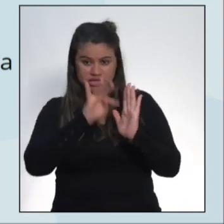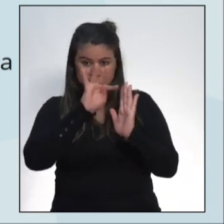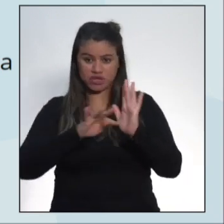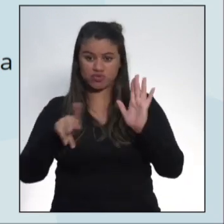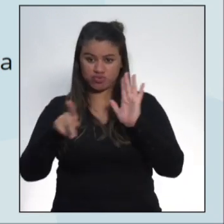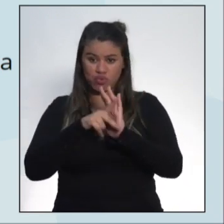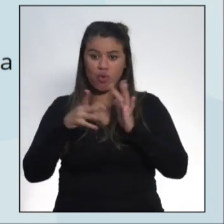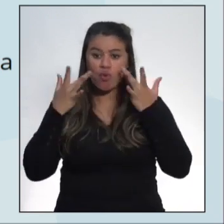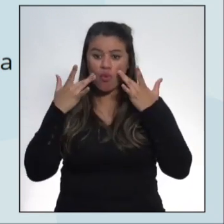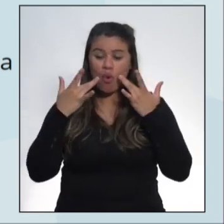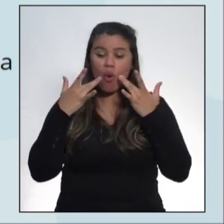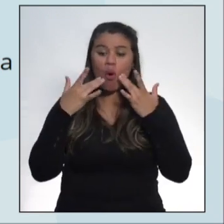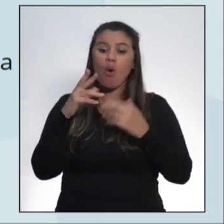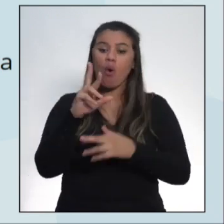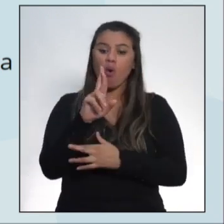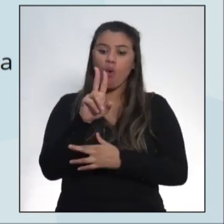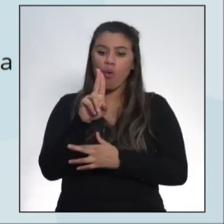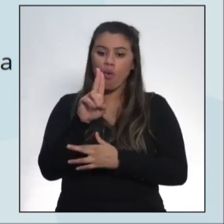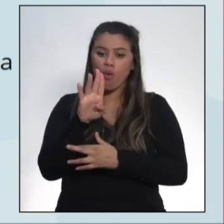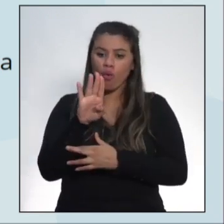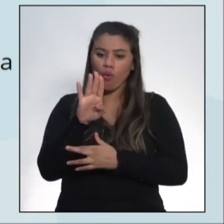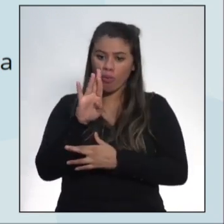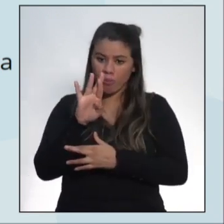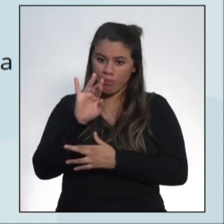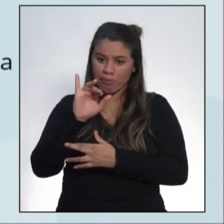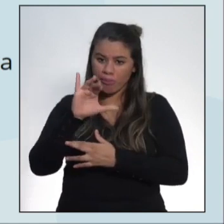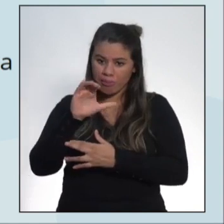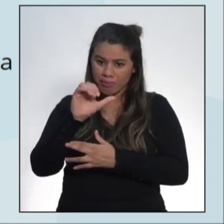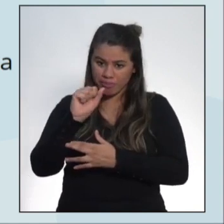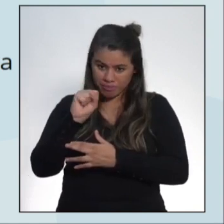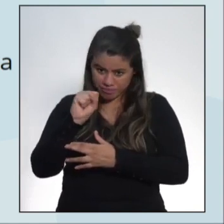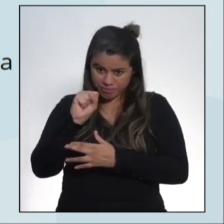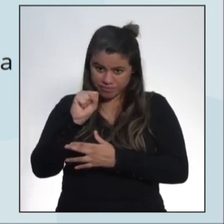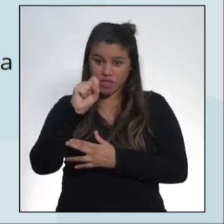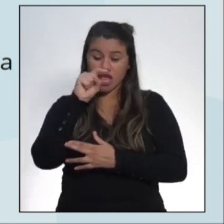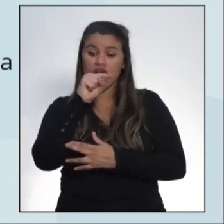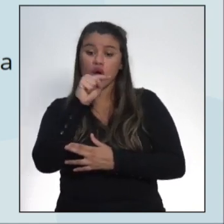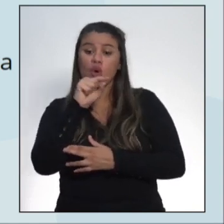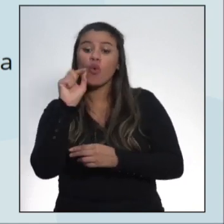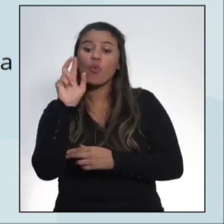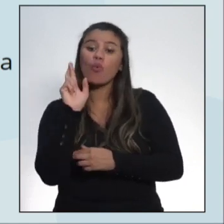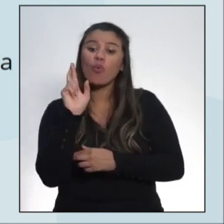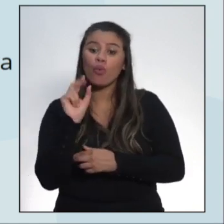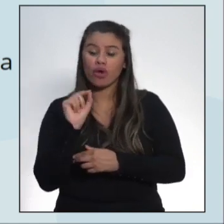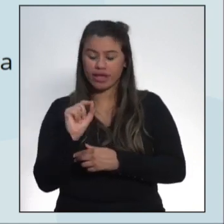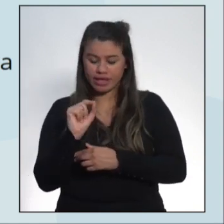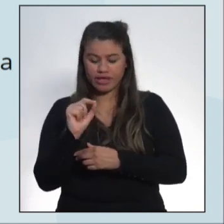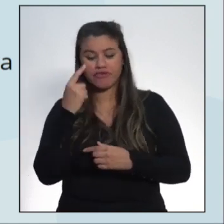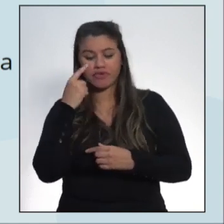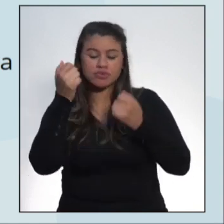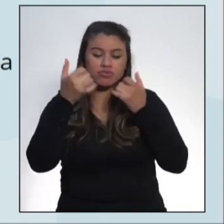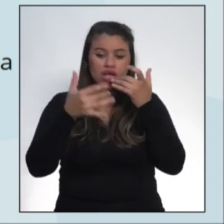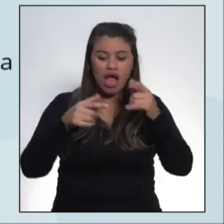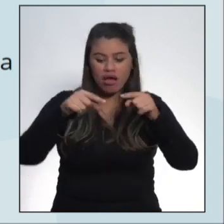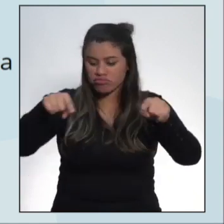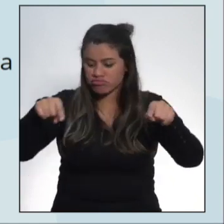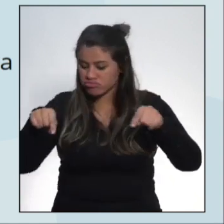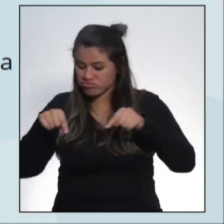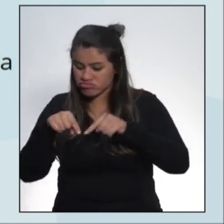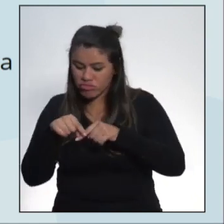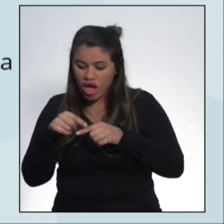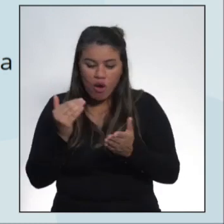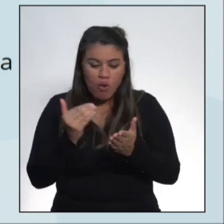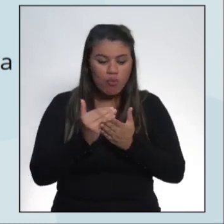de rubricas. Essas rubricas têm essa função: caracterizar o cenário, ou seja, explicar como é que é o cenário, onde a